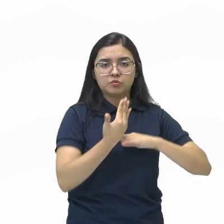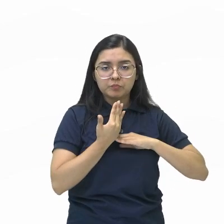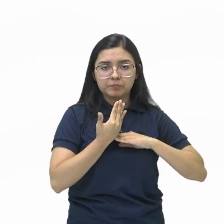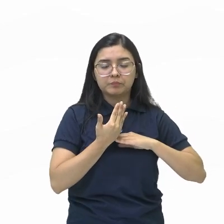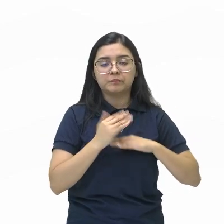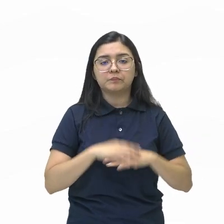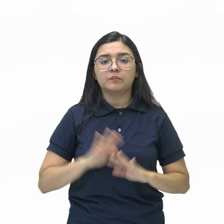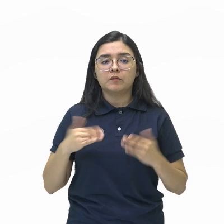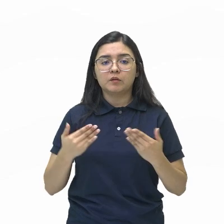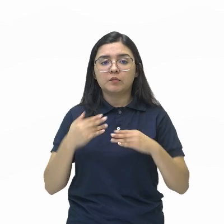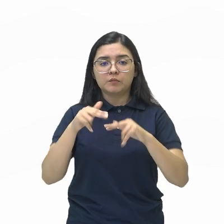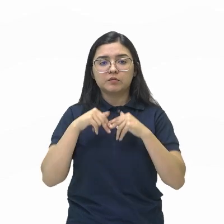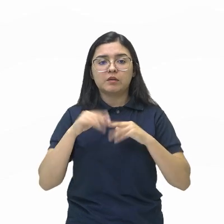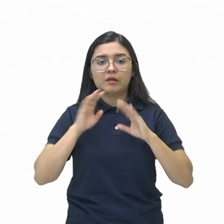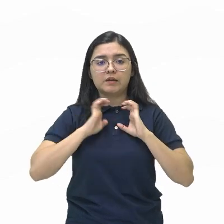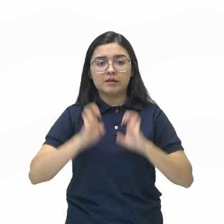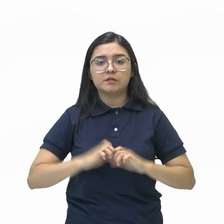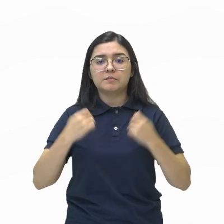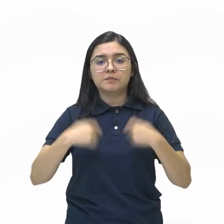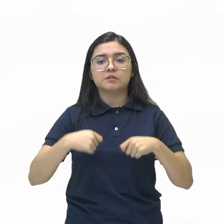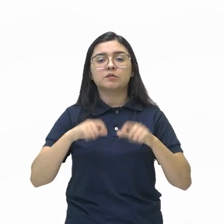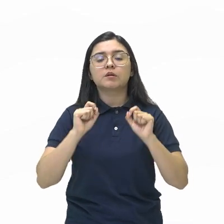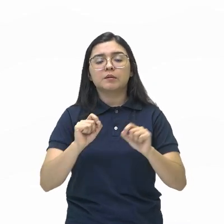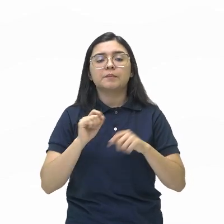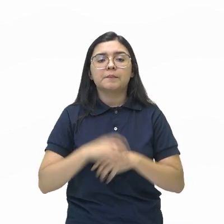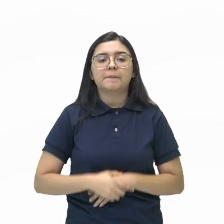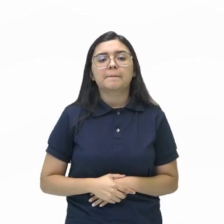Portanto, a ética, ela deve ser uma